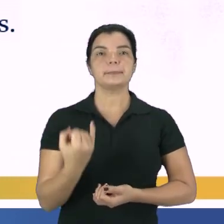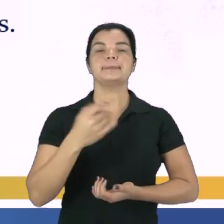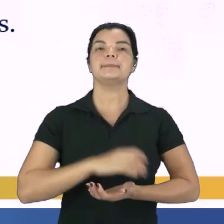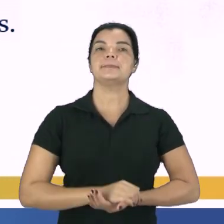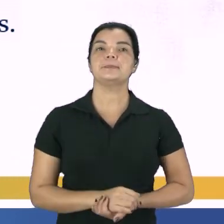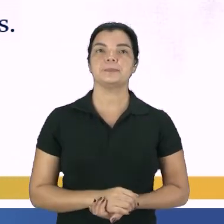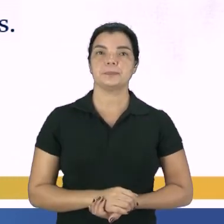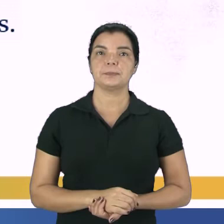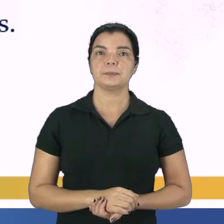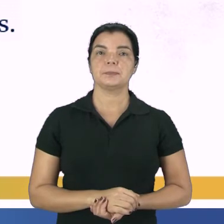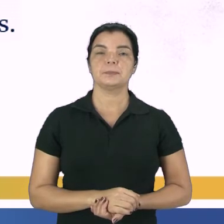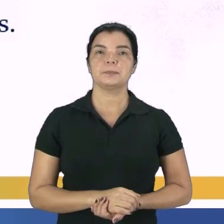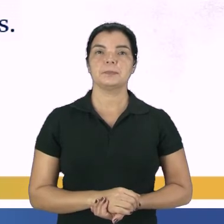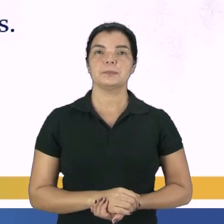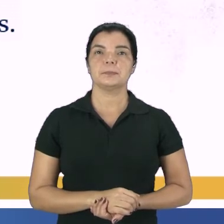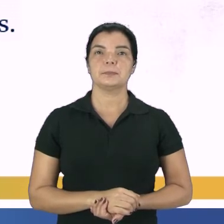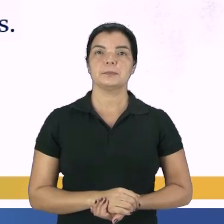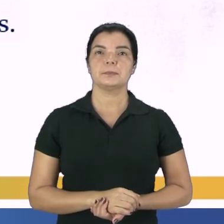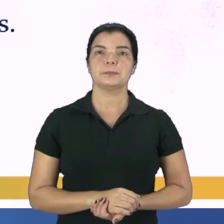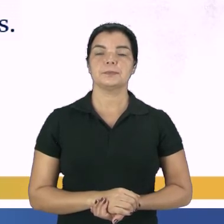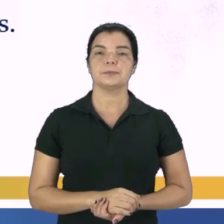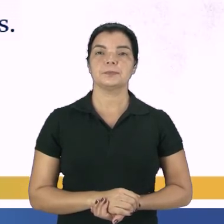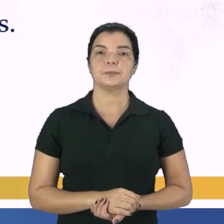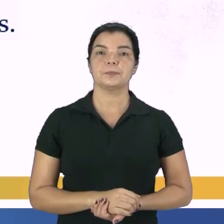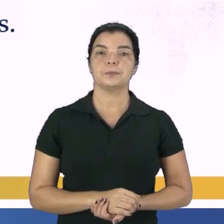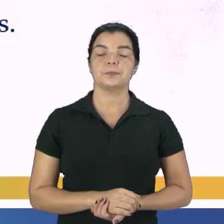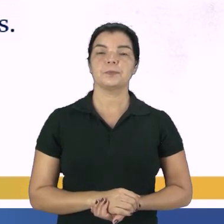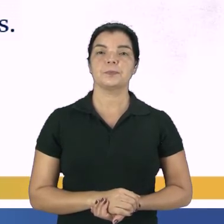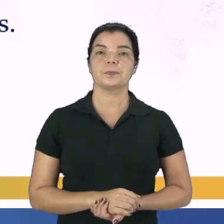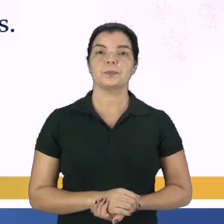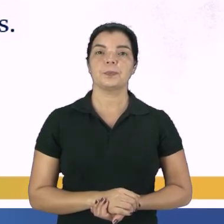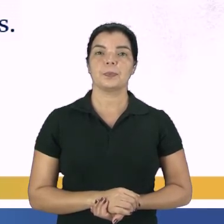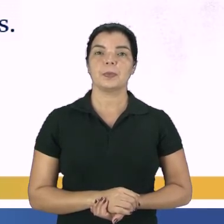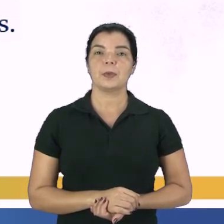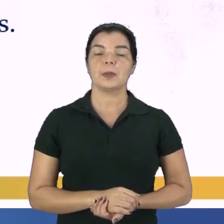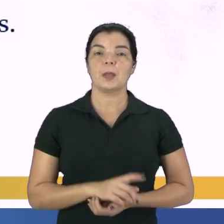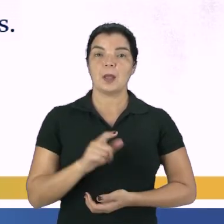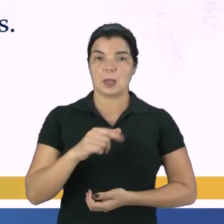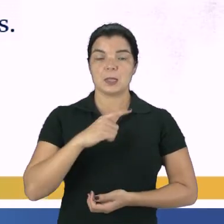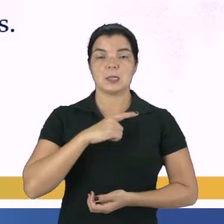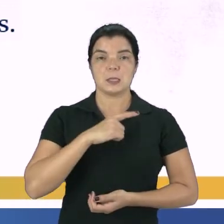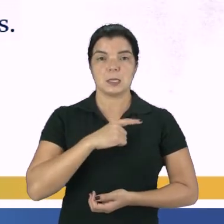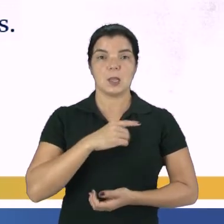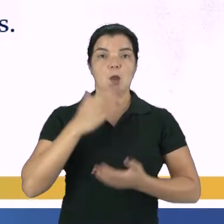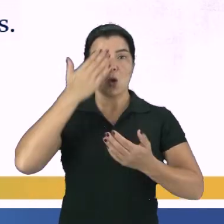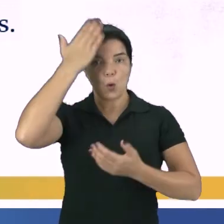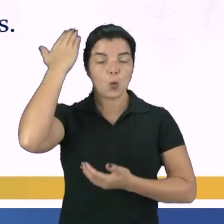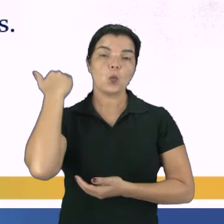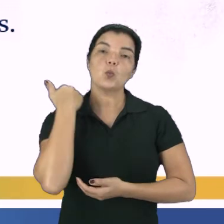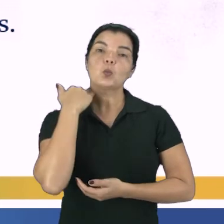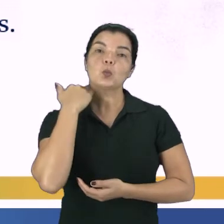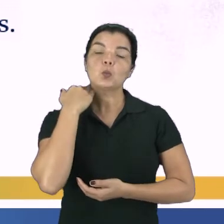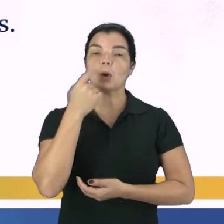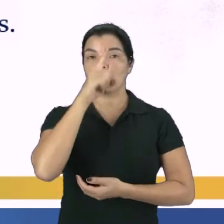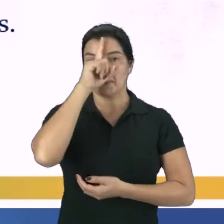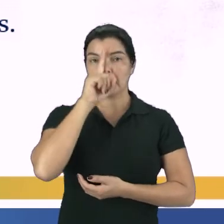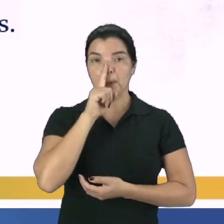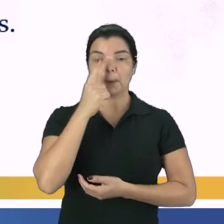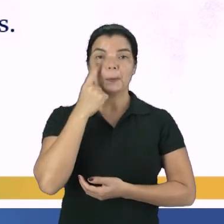She has short blonde hair and green eyes. Ela tem cabelo curto